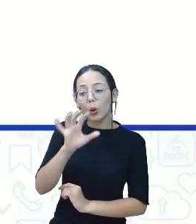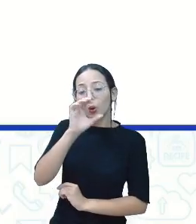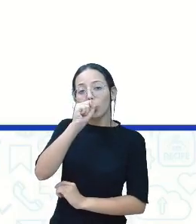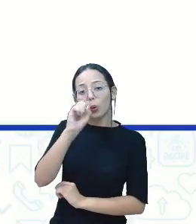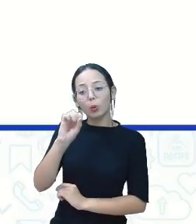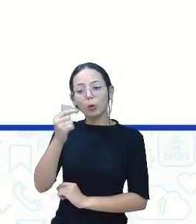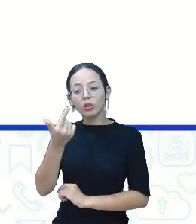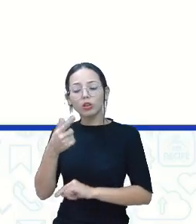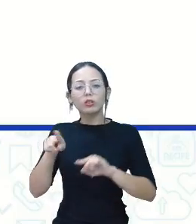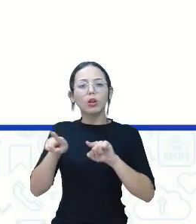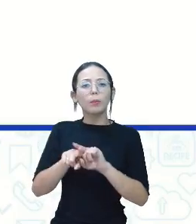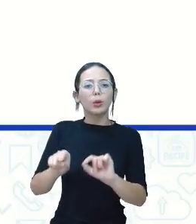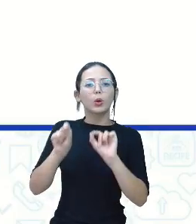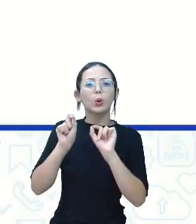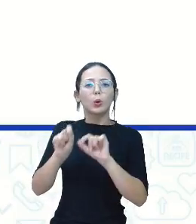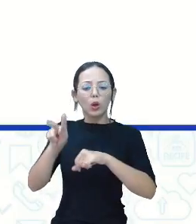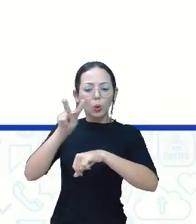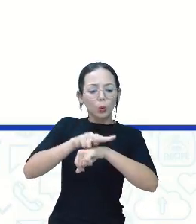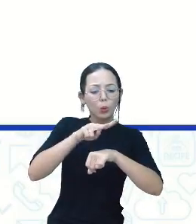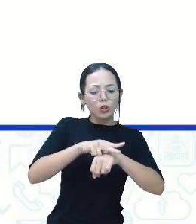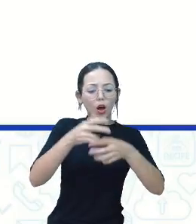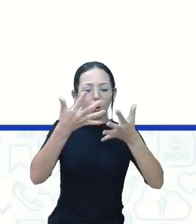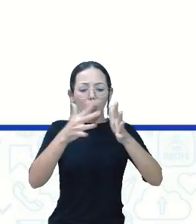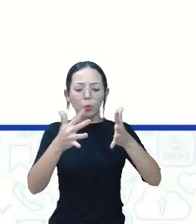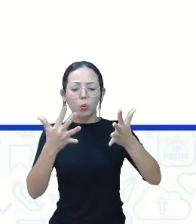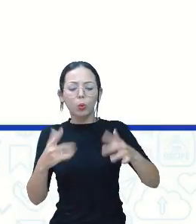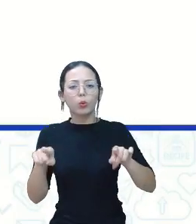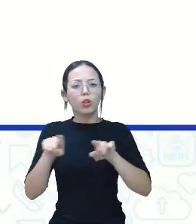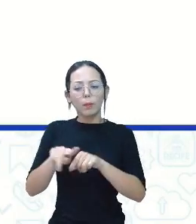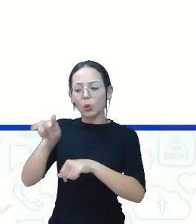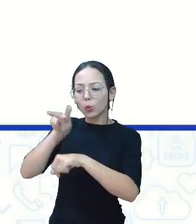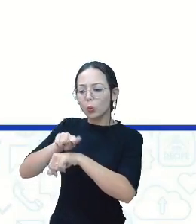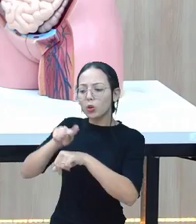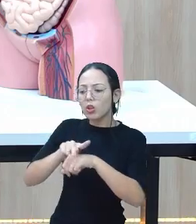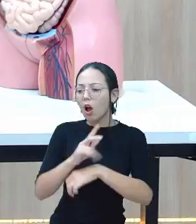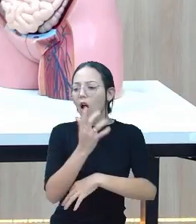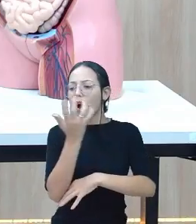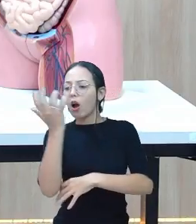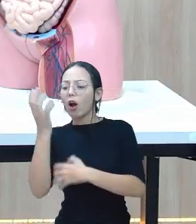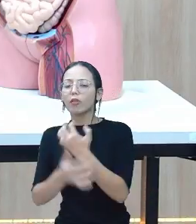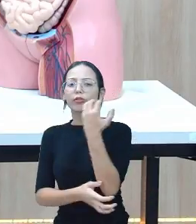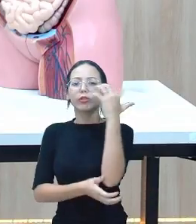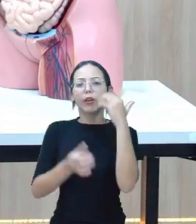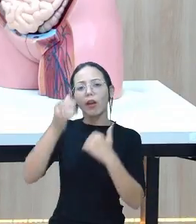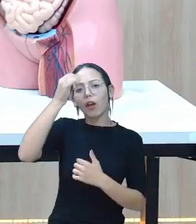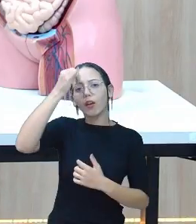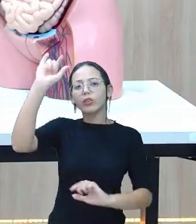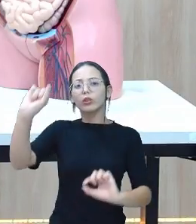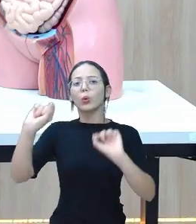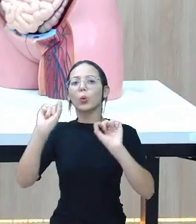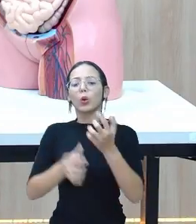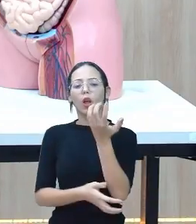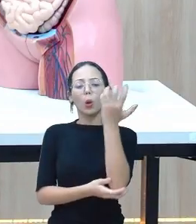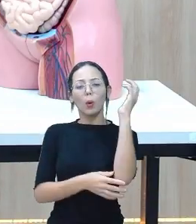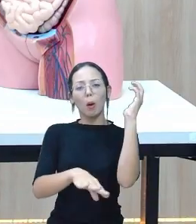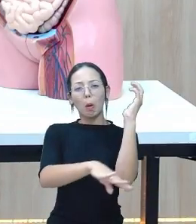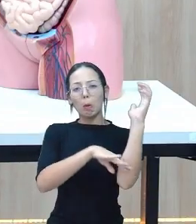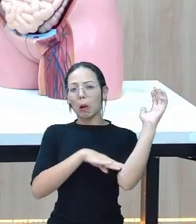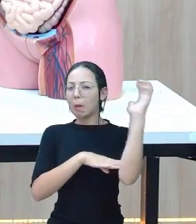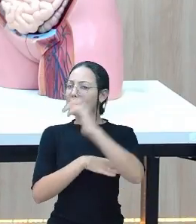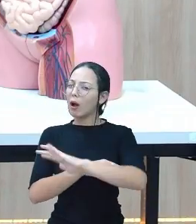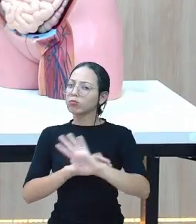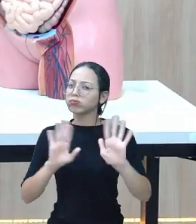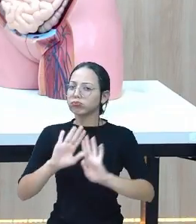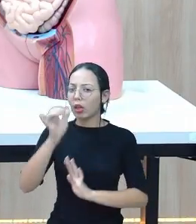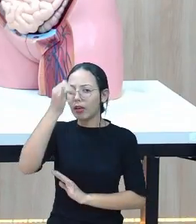de proteger tanto os mares como as plantações, evitando o desmatamento e evitando também